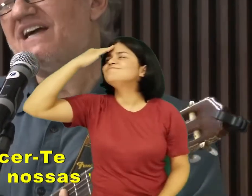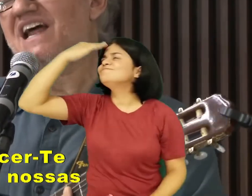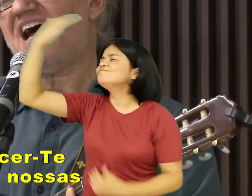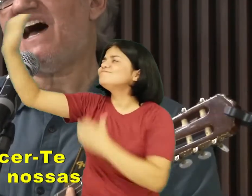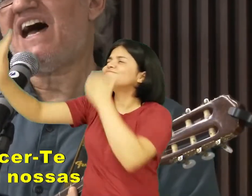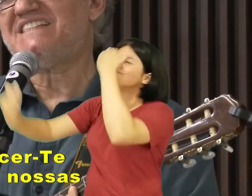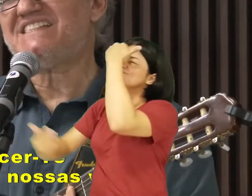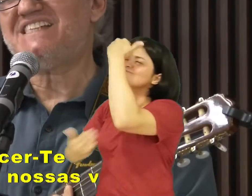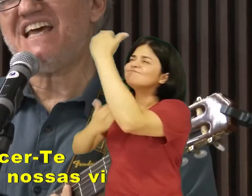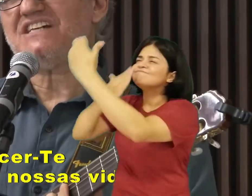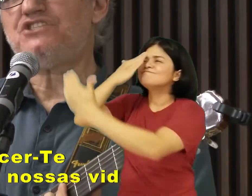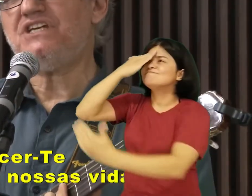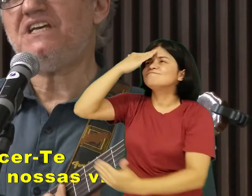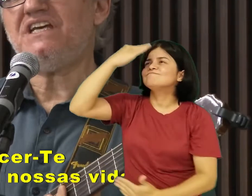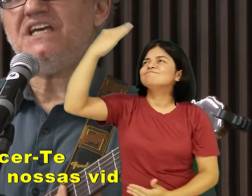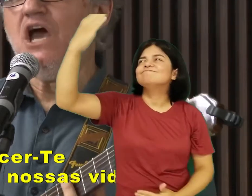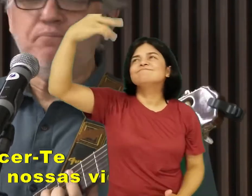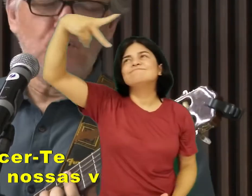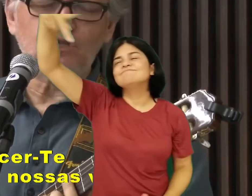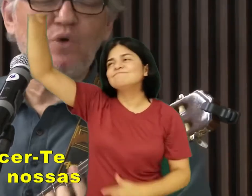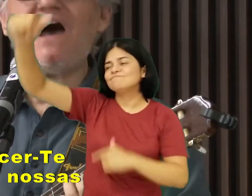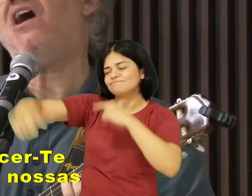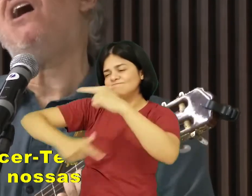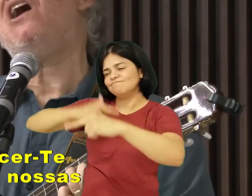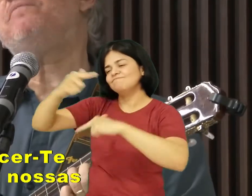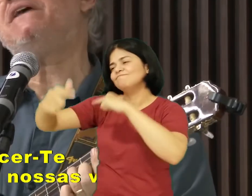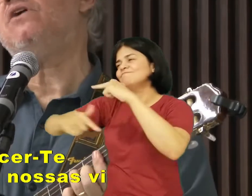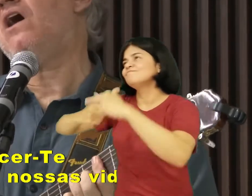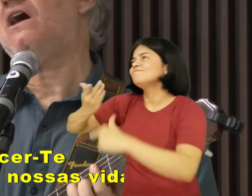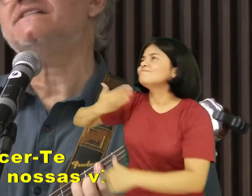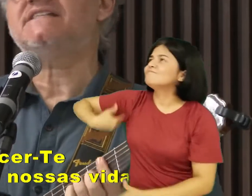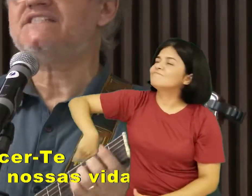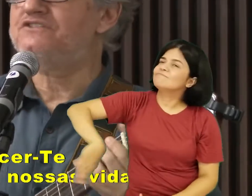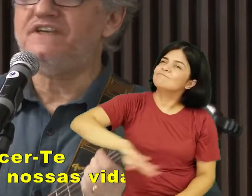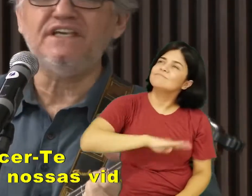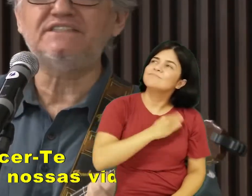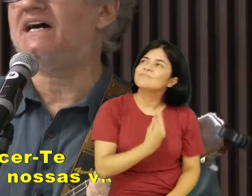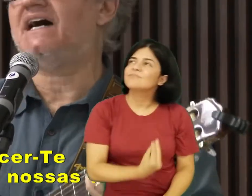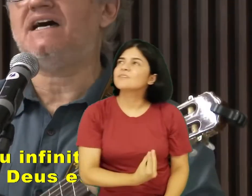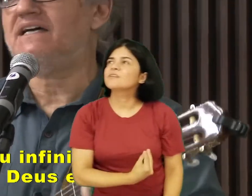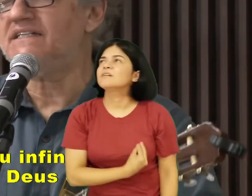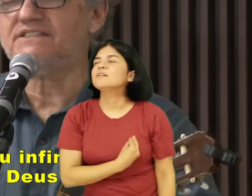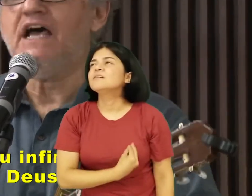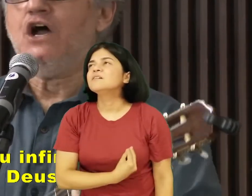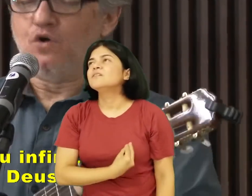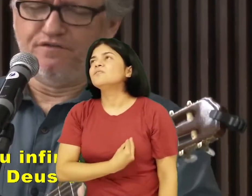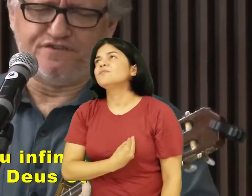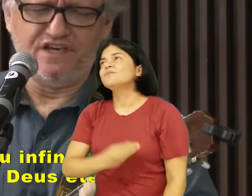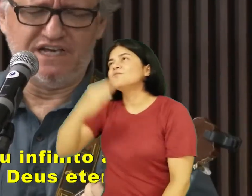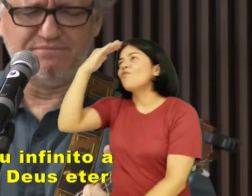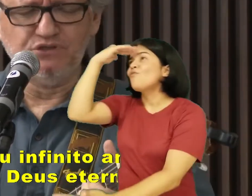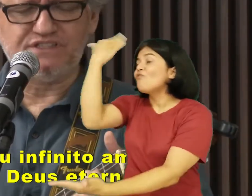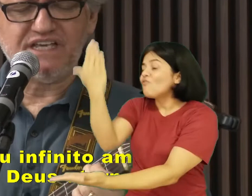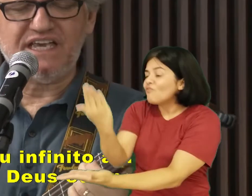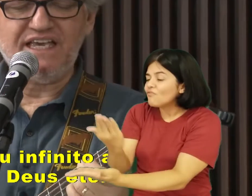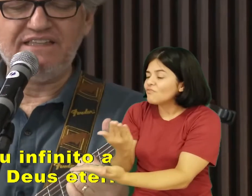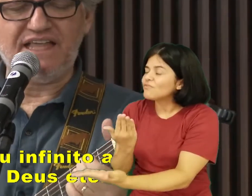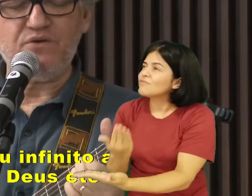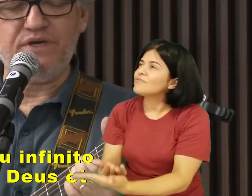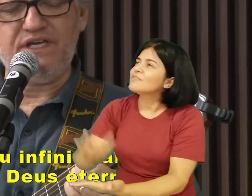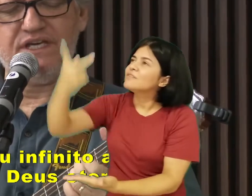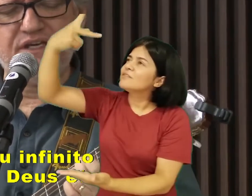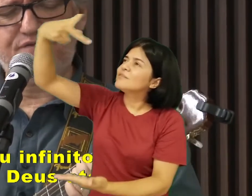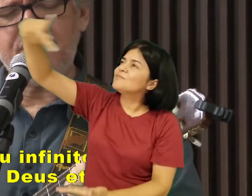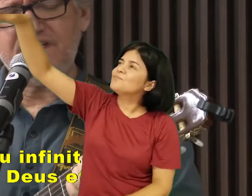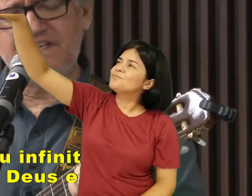e agradecer-te por tua obra em nossas vidas. Confiamos em